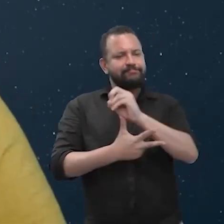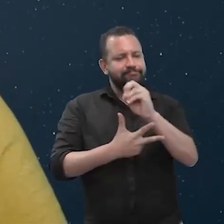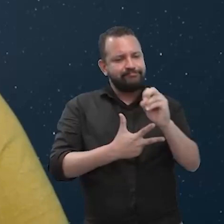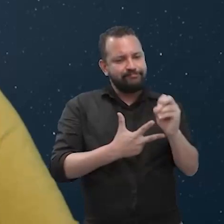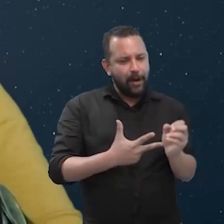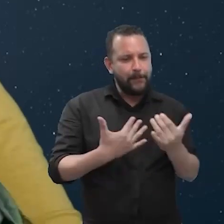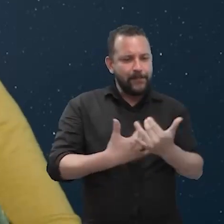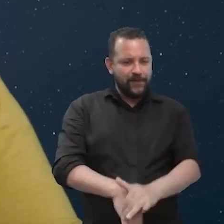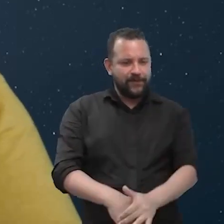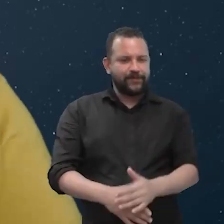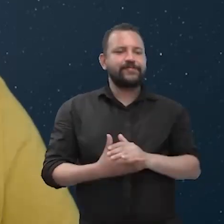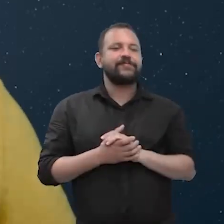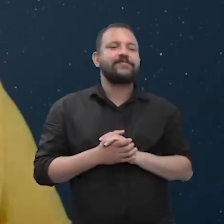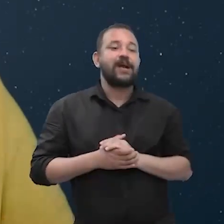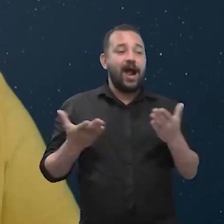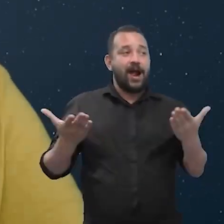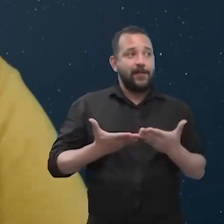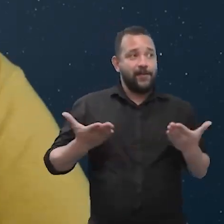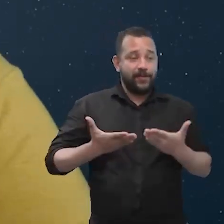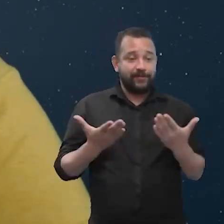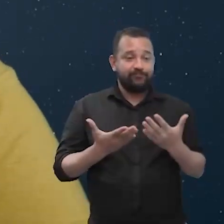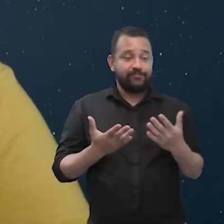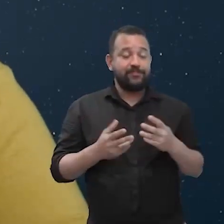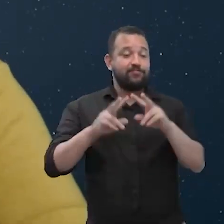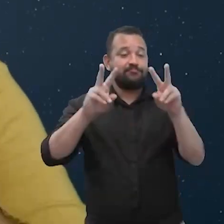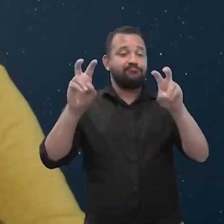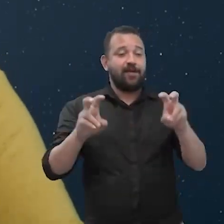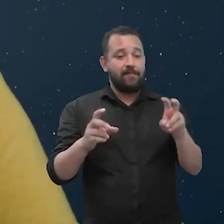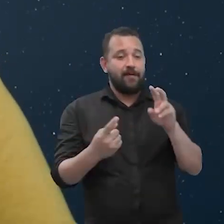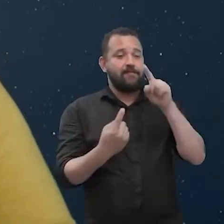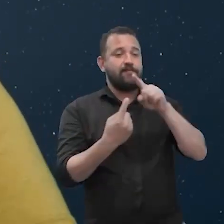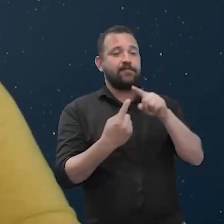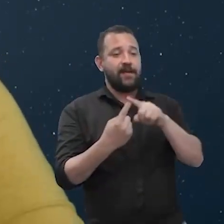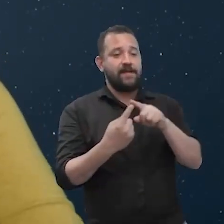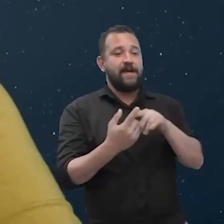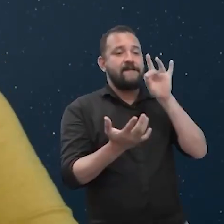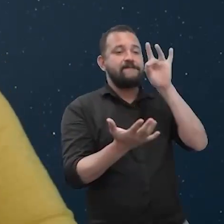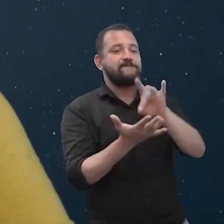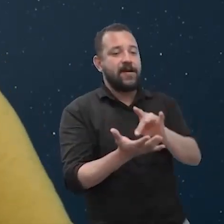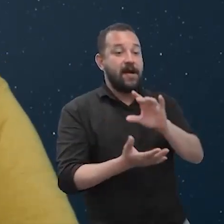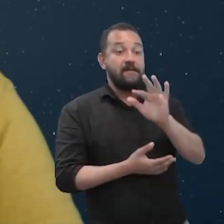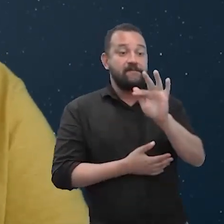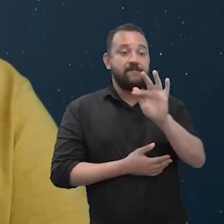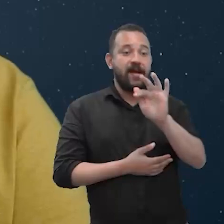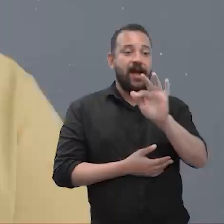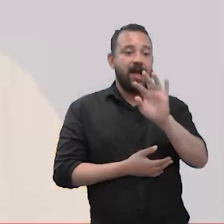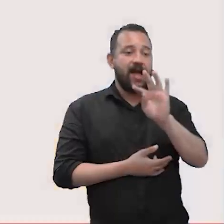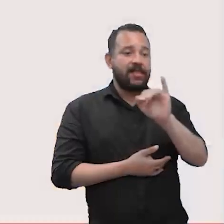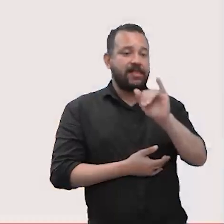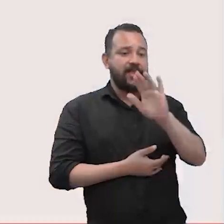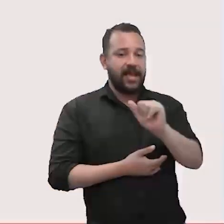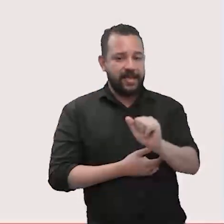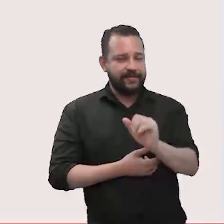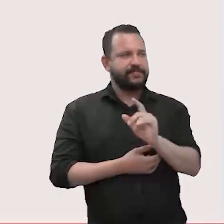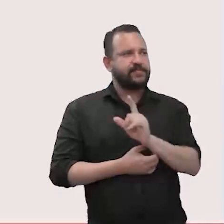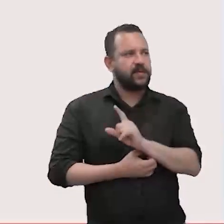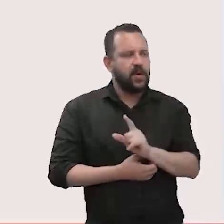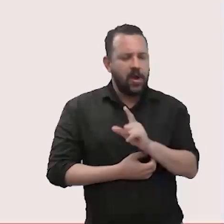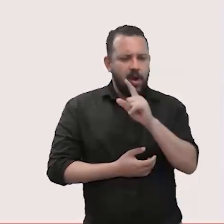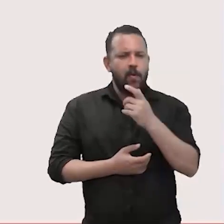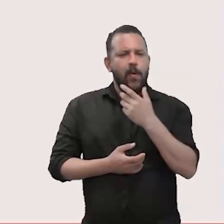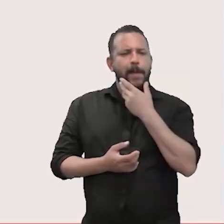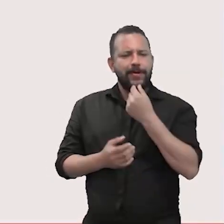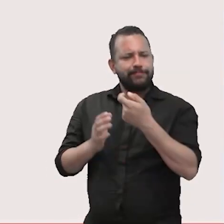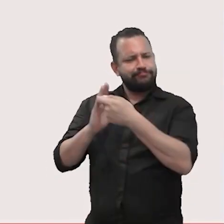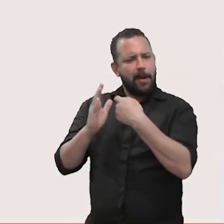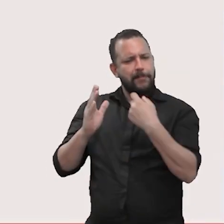Enem. Agora, vamos falar um pouco da função fática. A função fática, o autor, a